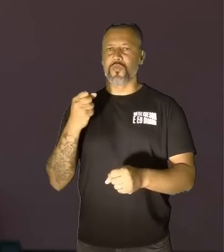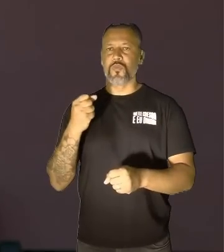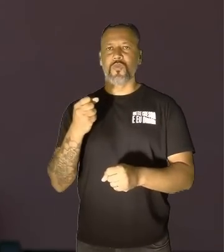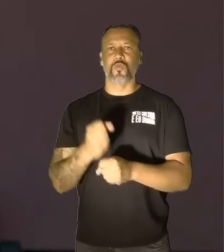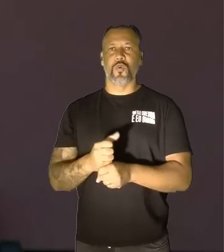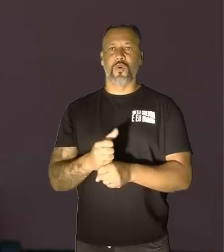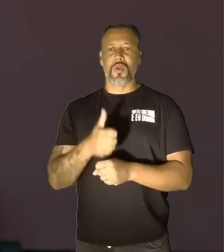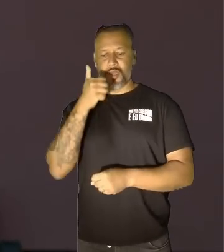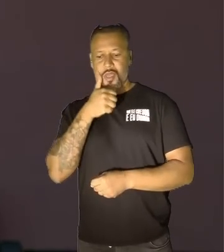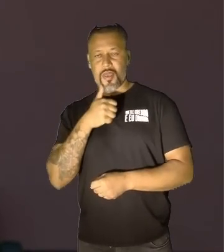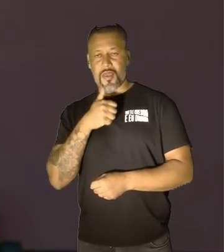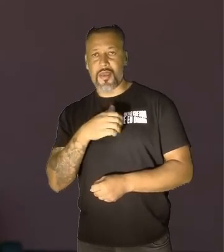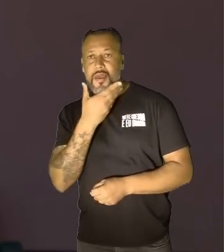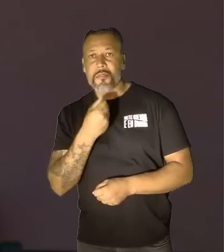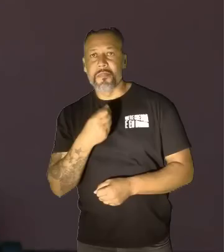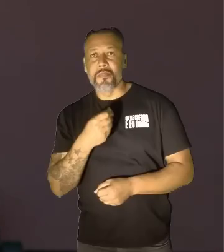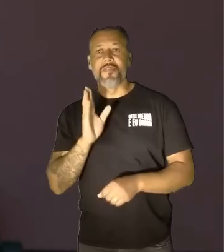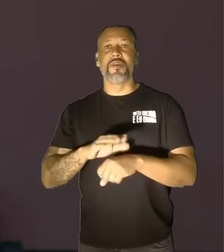levava para ele.